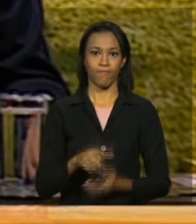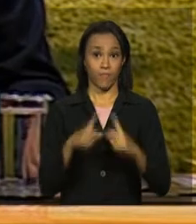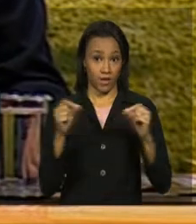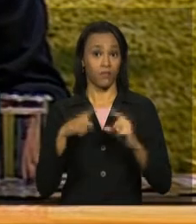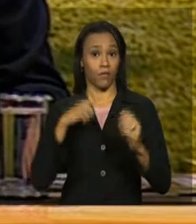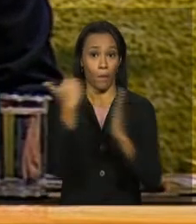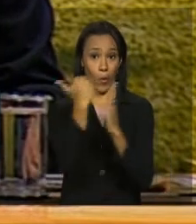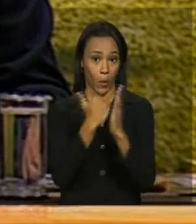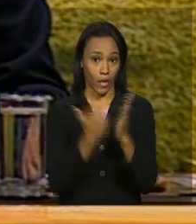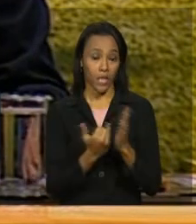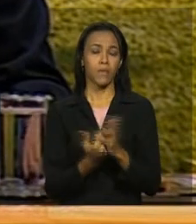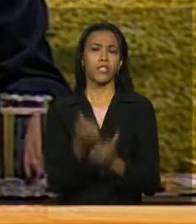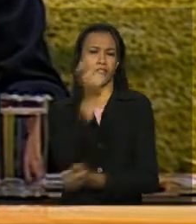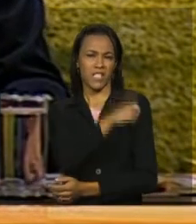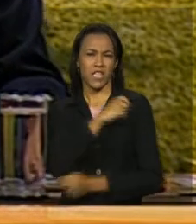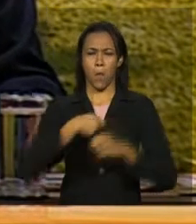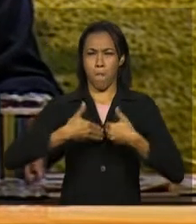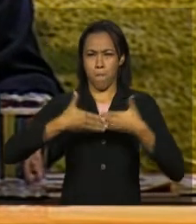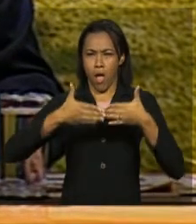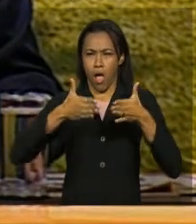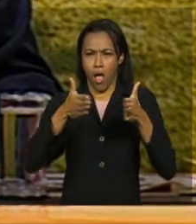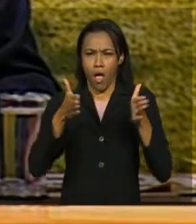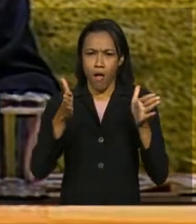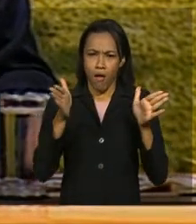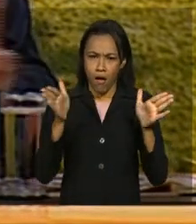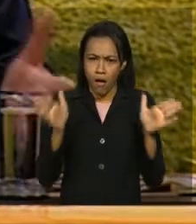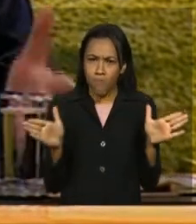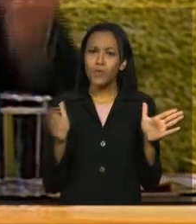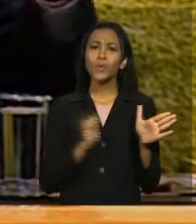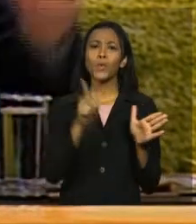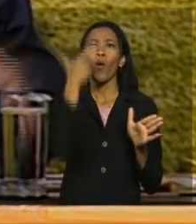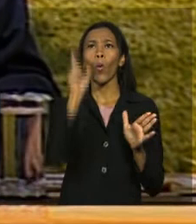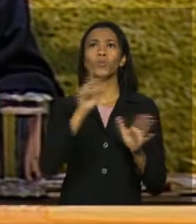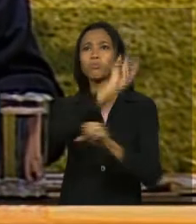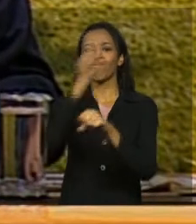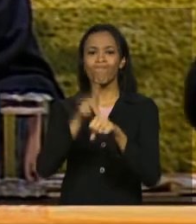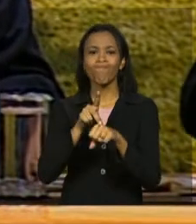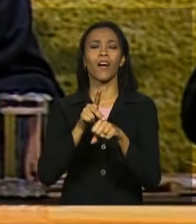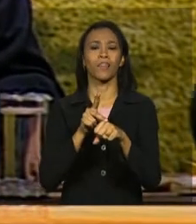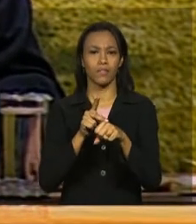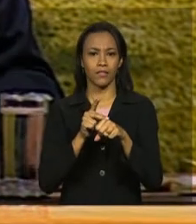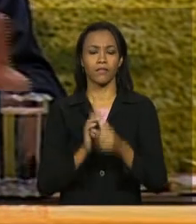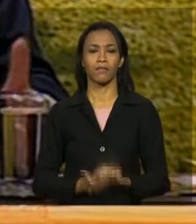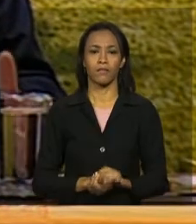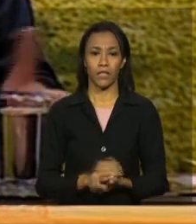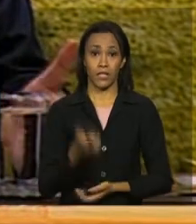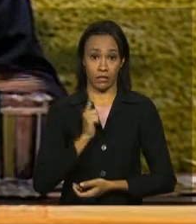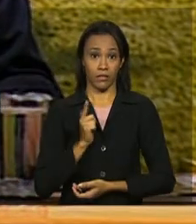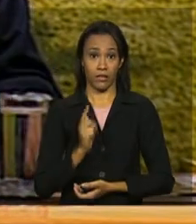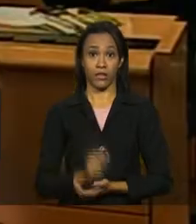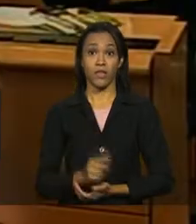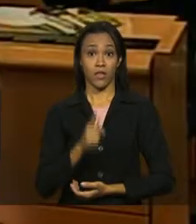programa de vacinação mais sábio que tem minha ter continente desço você poderão sábado e esse